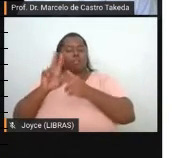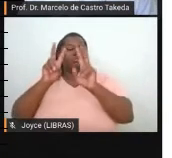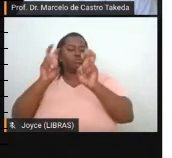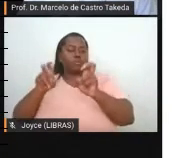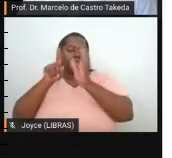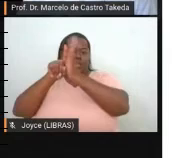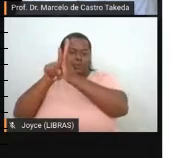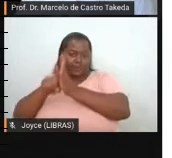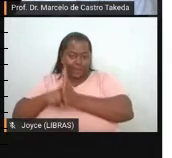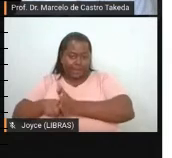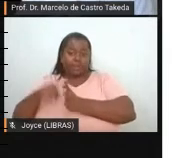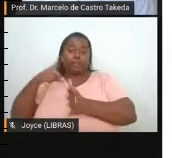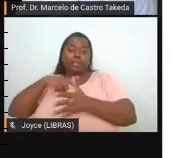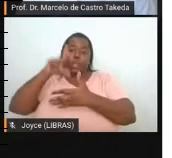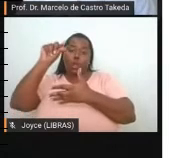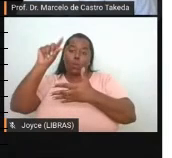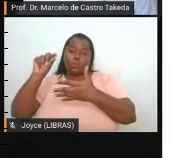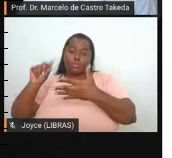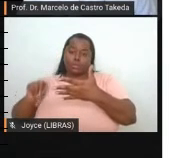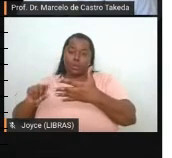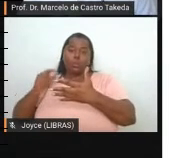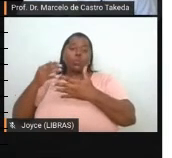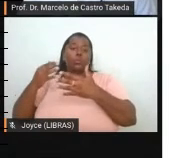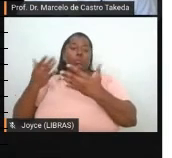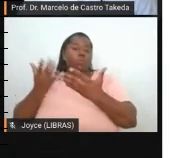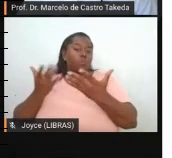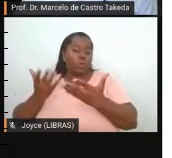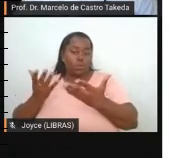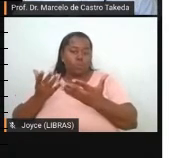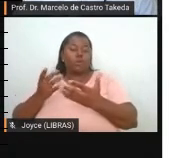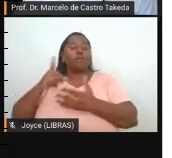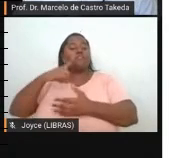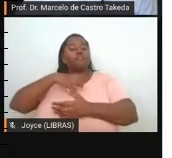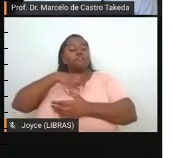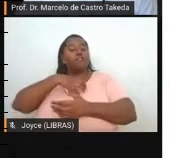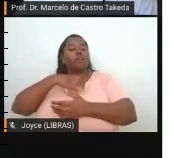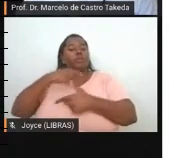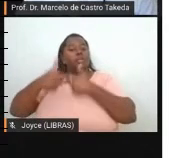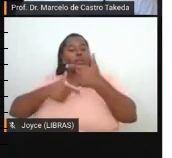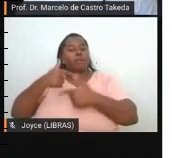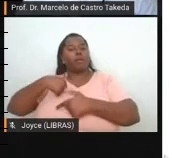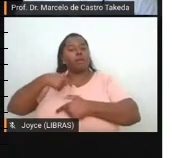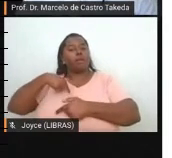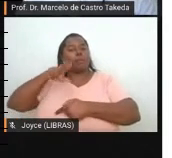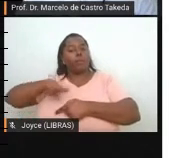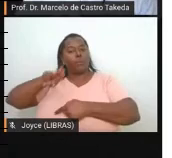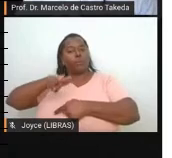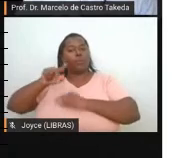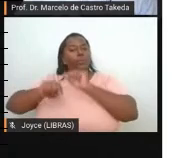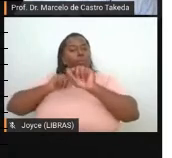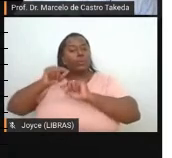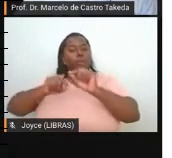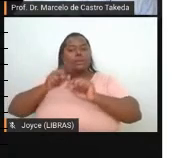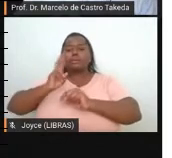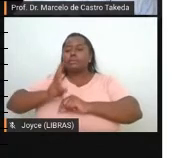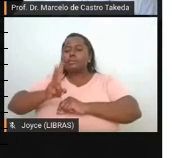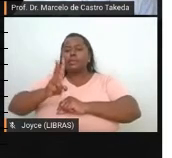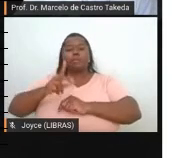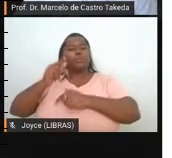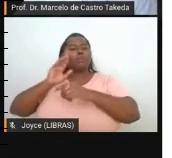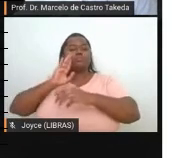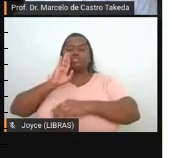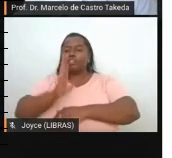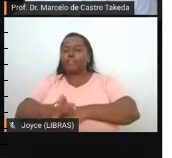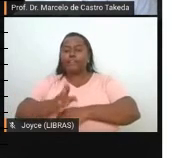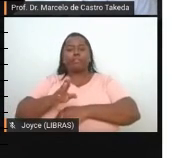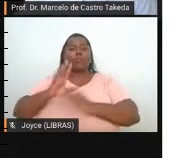opções. A forma de trabalho, pelo menos que eu tenho desenvolvido, é sempre trabalhar diretamente no banco de questões. E só